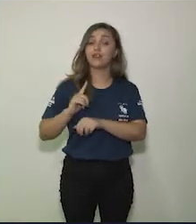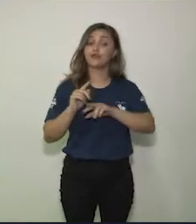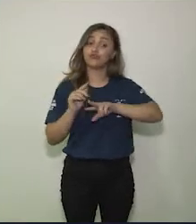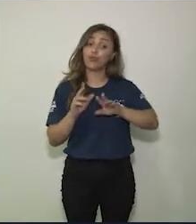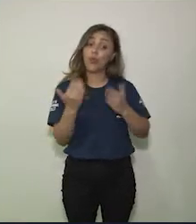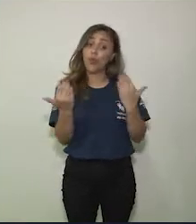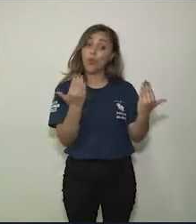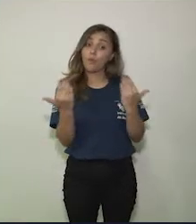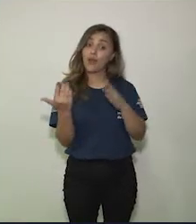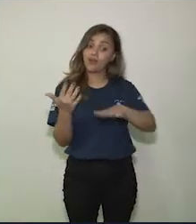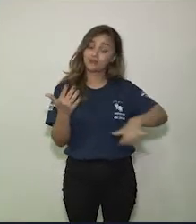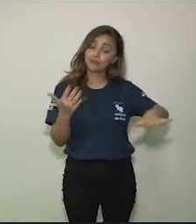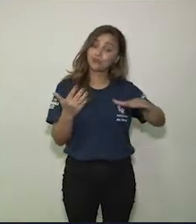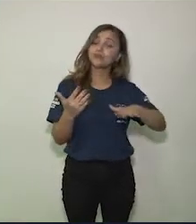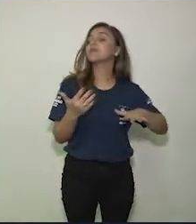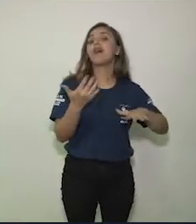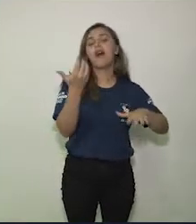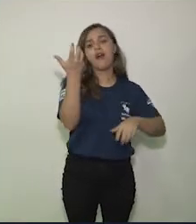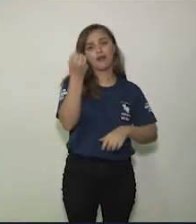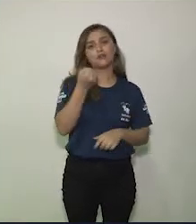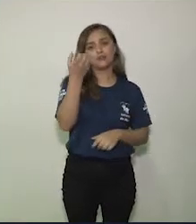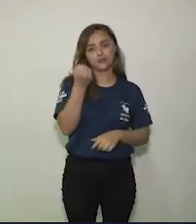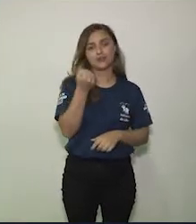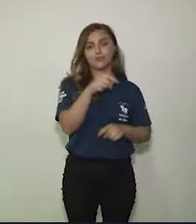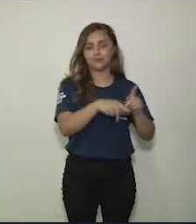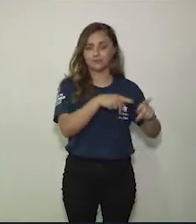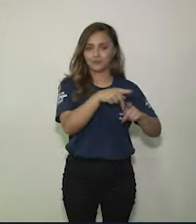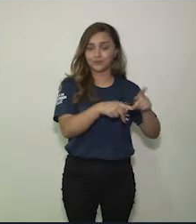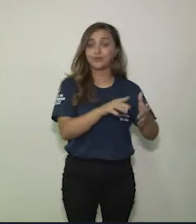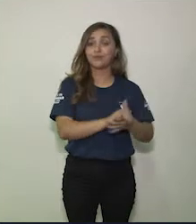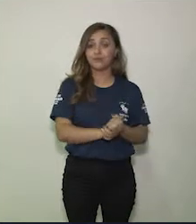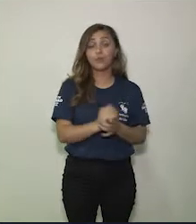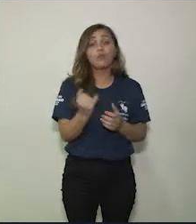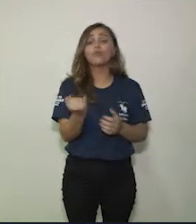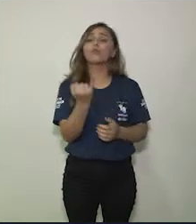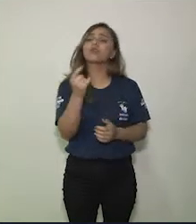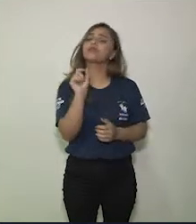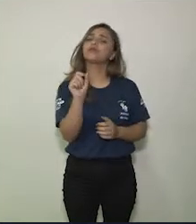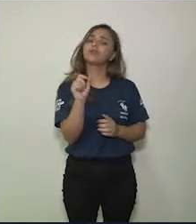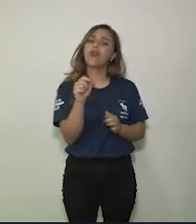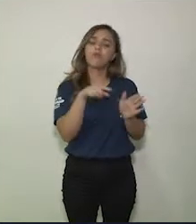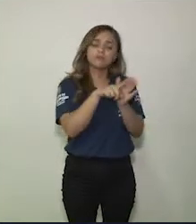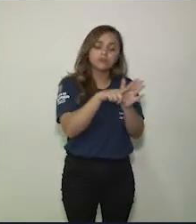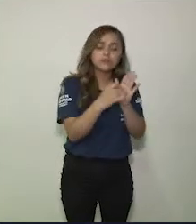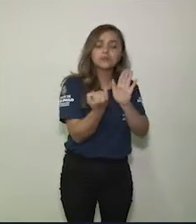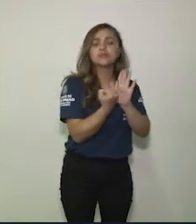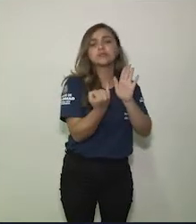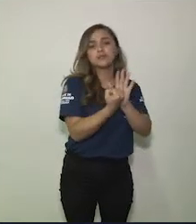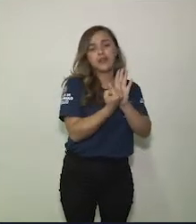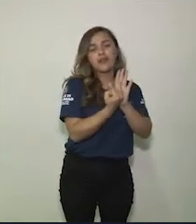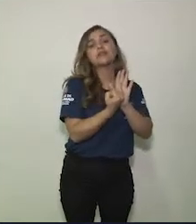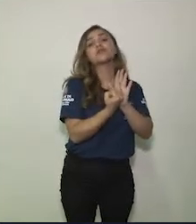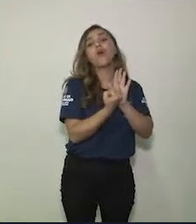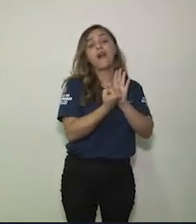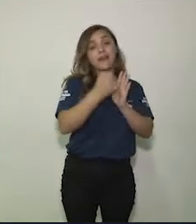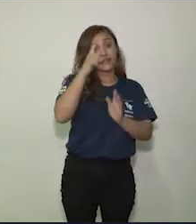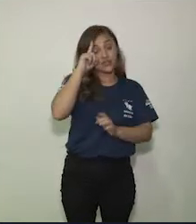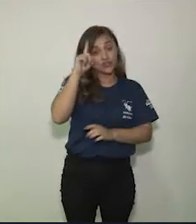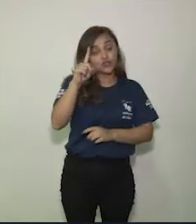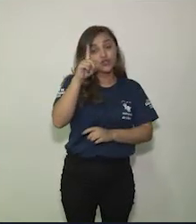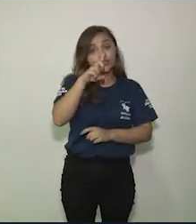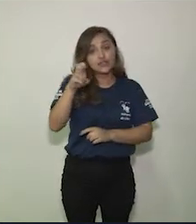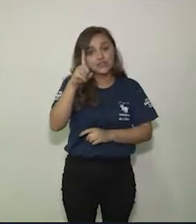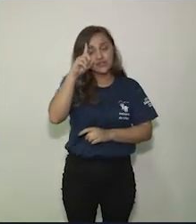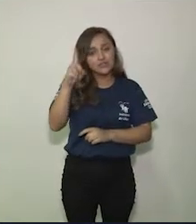isso que é importante esses dados de inquérito serem colhidos a cada 15 dias em ondas, porque você vai acompanhando